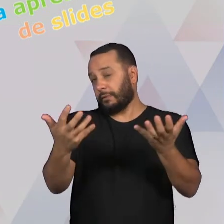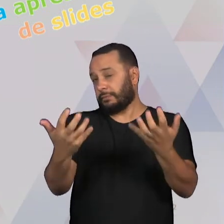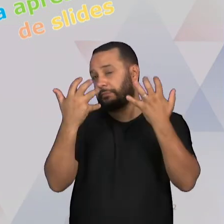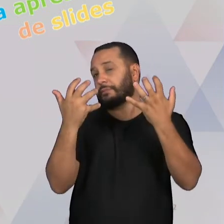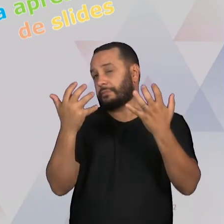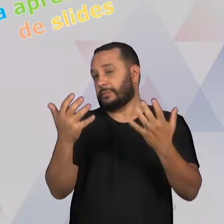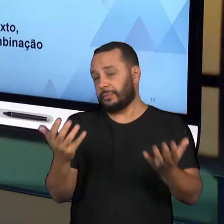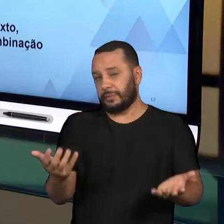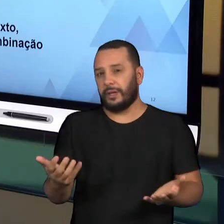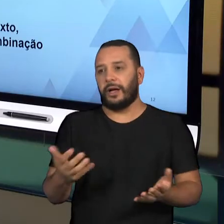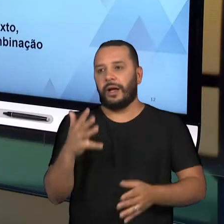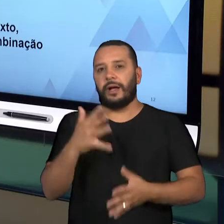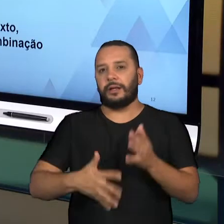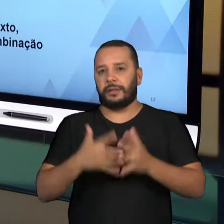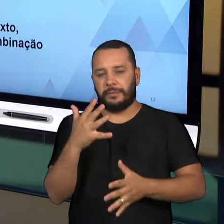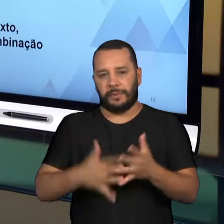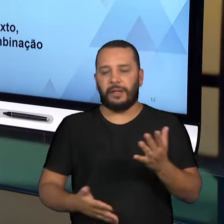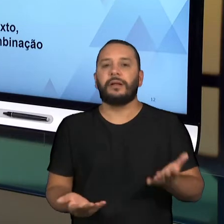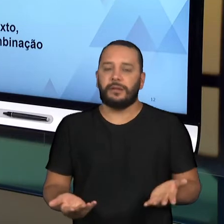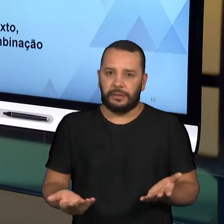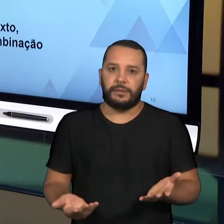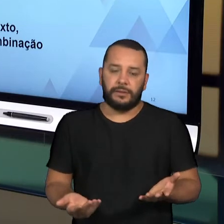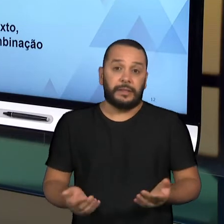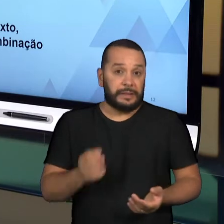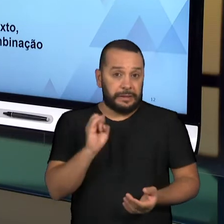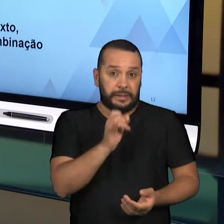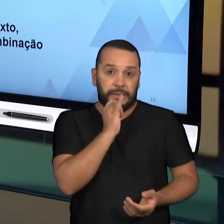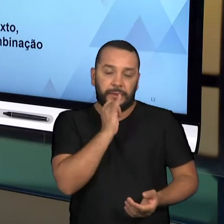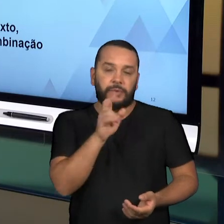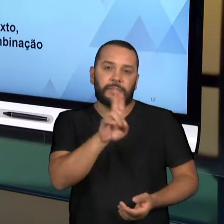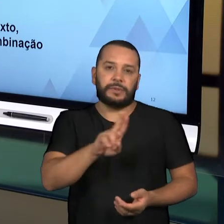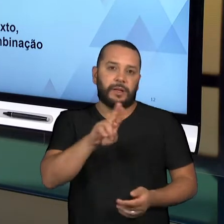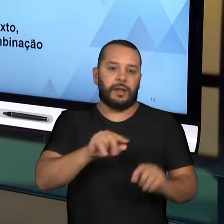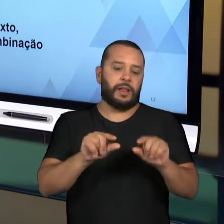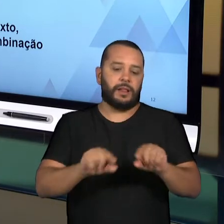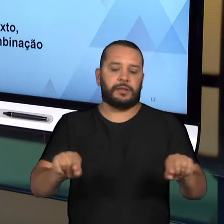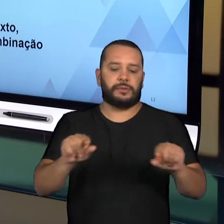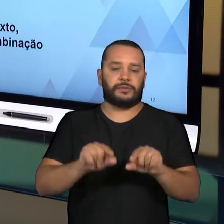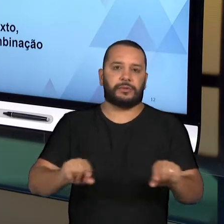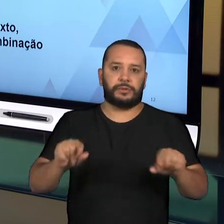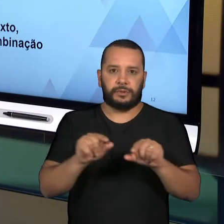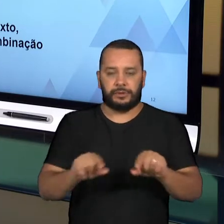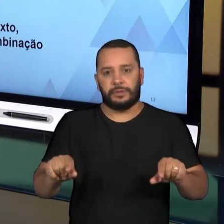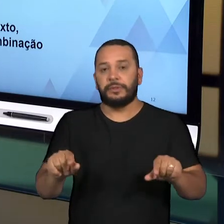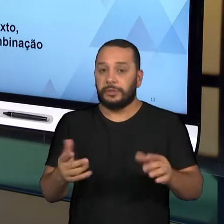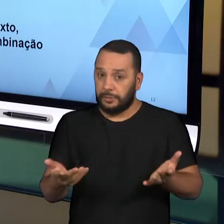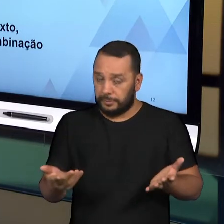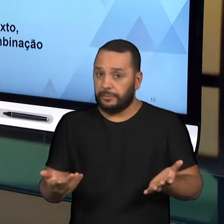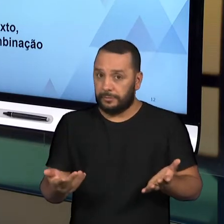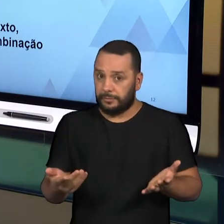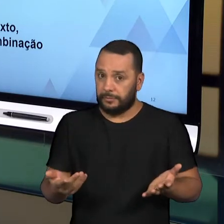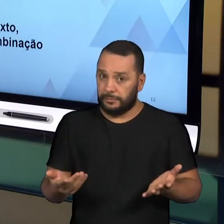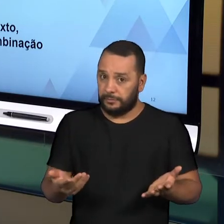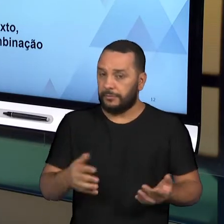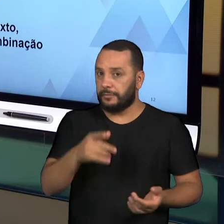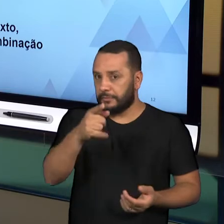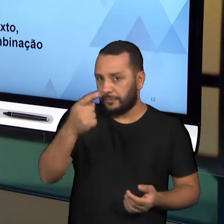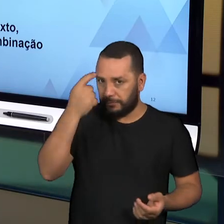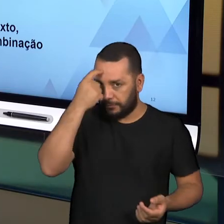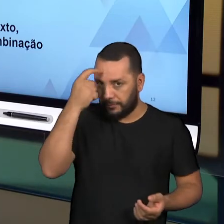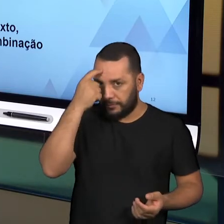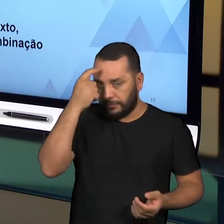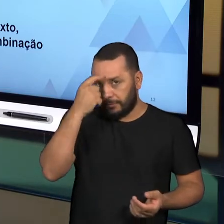forem utilizar algo escrito às vezes uma legenda se vocês forem utilizar esse recurso pense